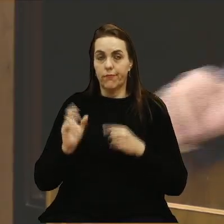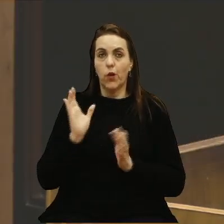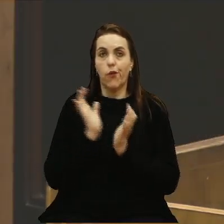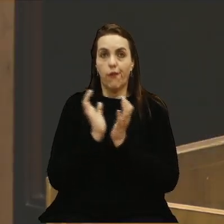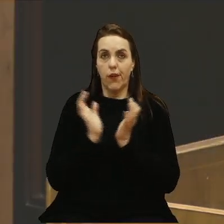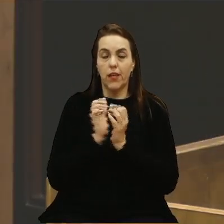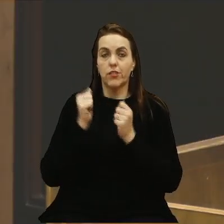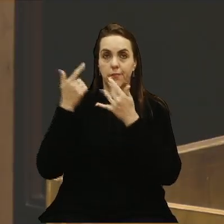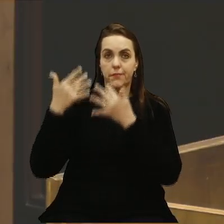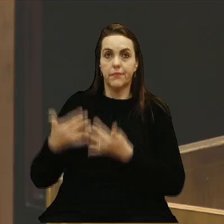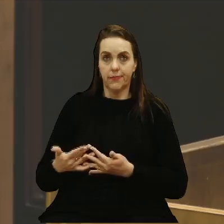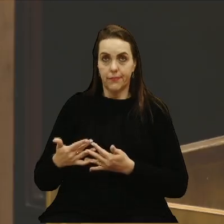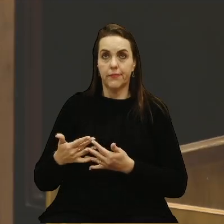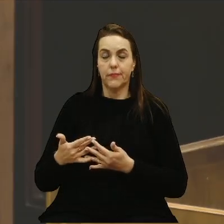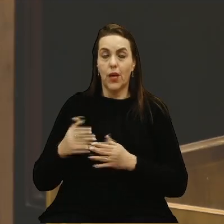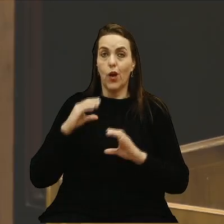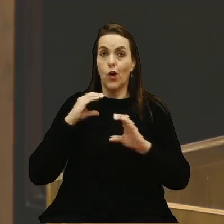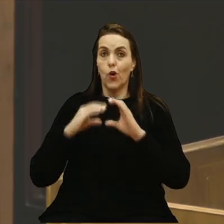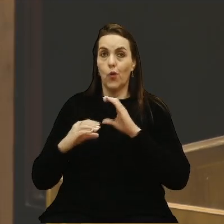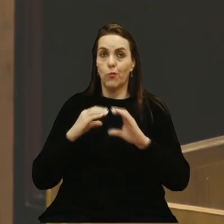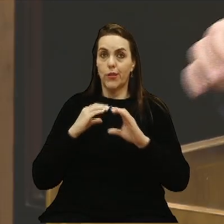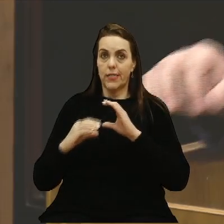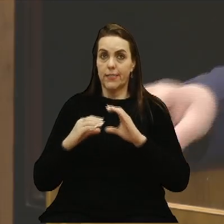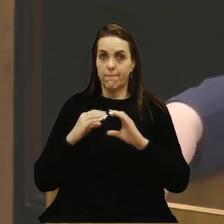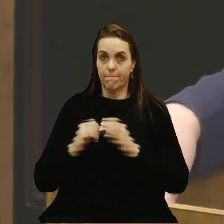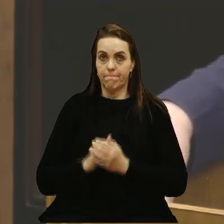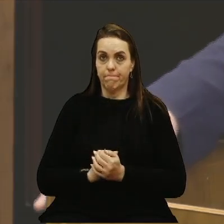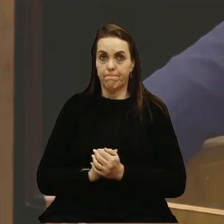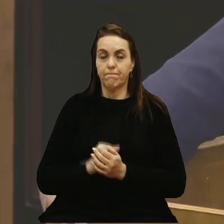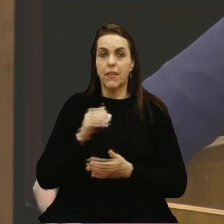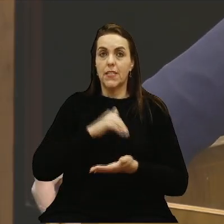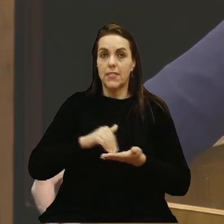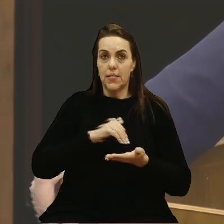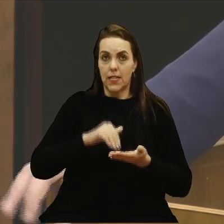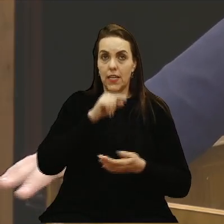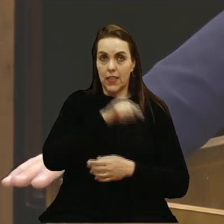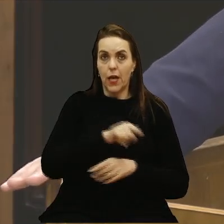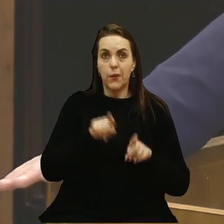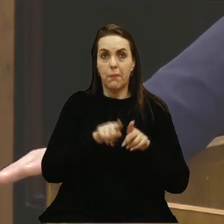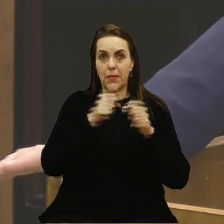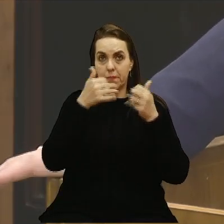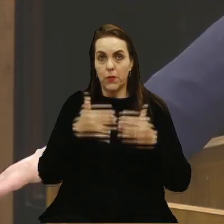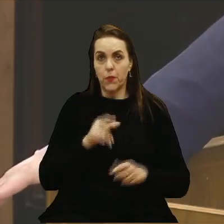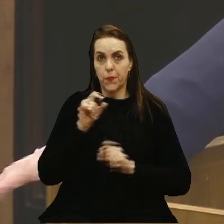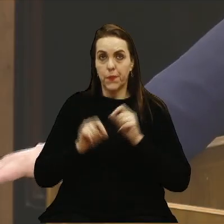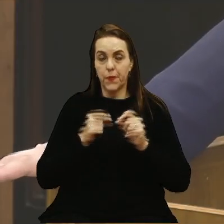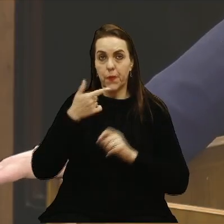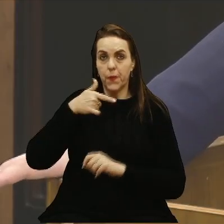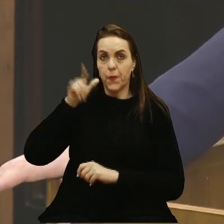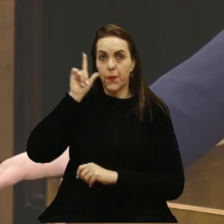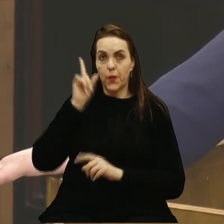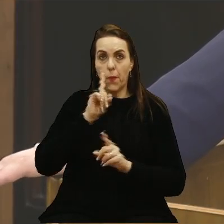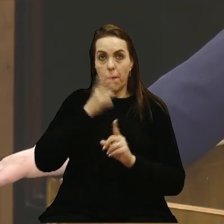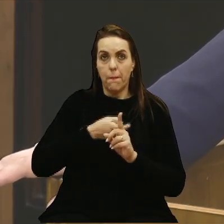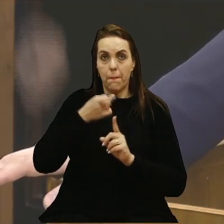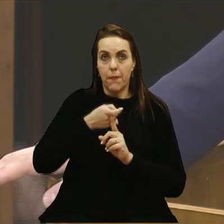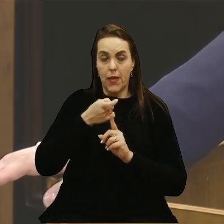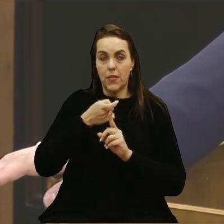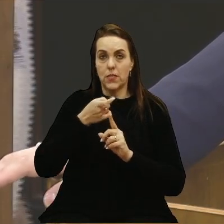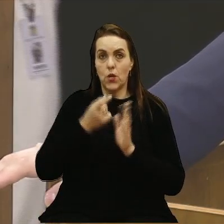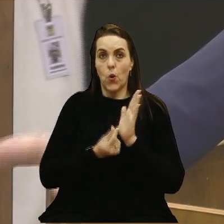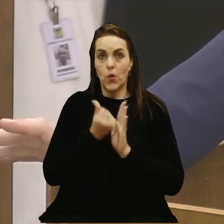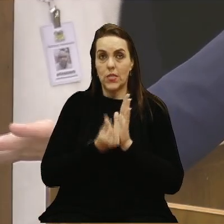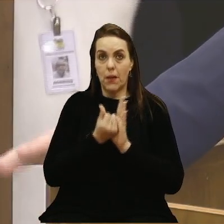problema da questão da comunicação. Inclusive o secretário-geral pontuou ontem que um mês de orçamento da comunicação